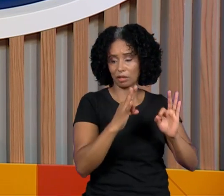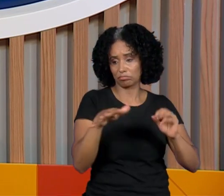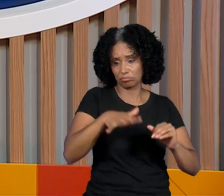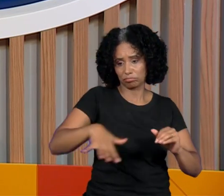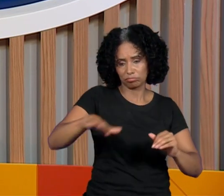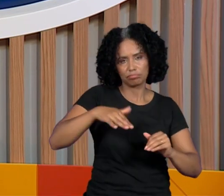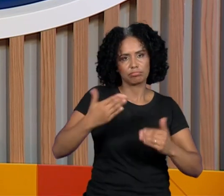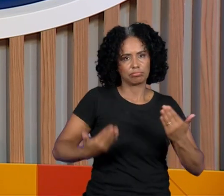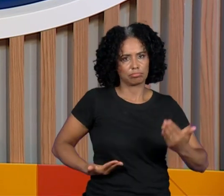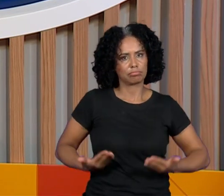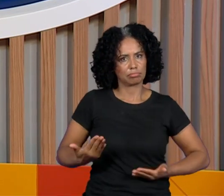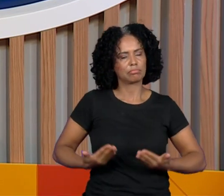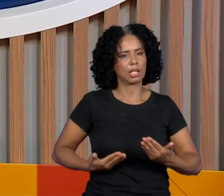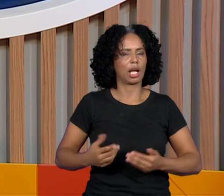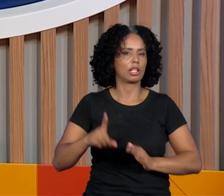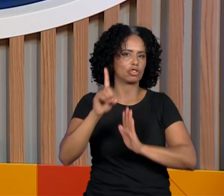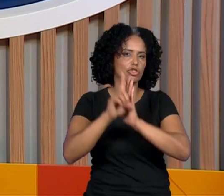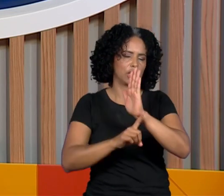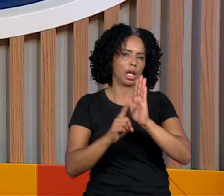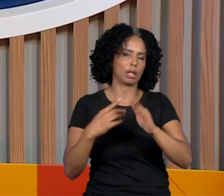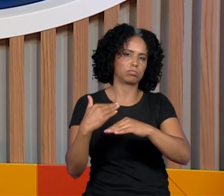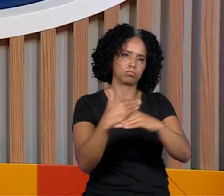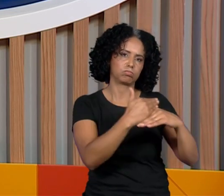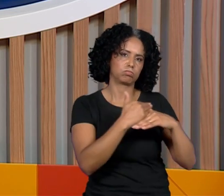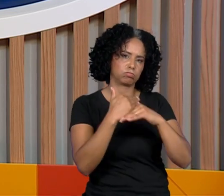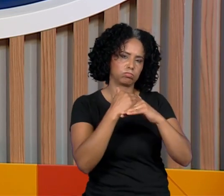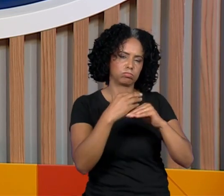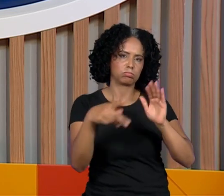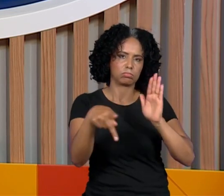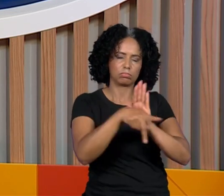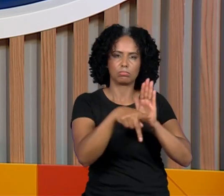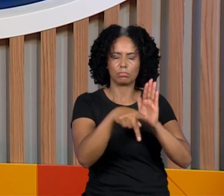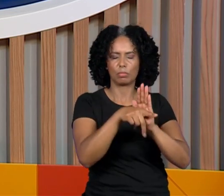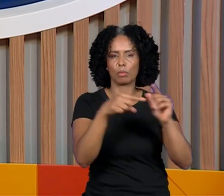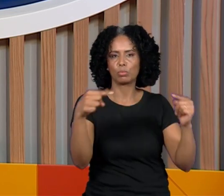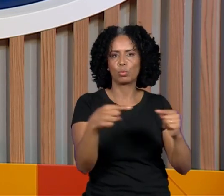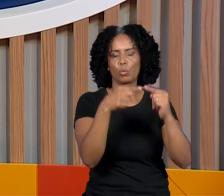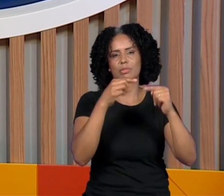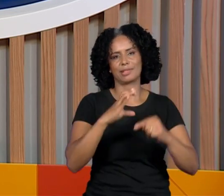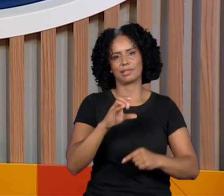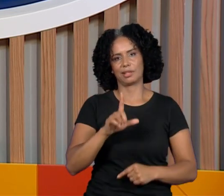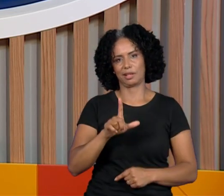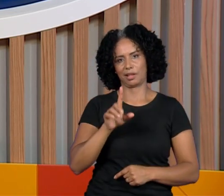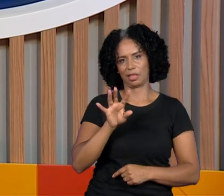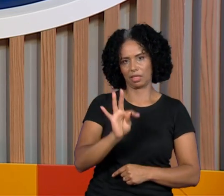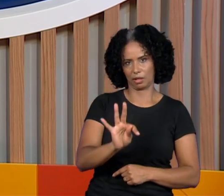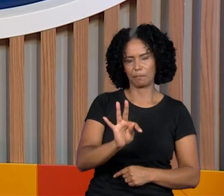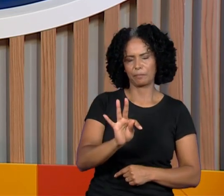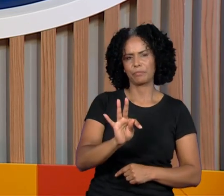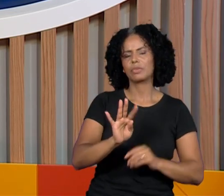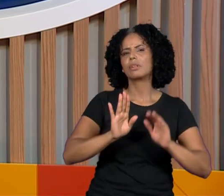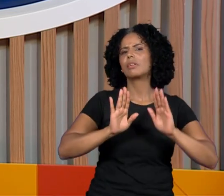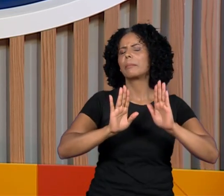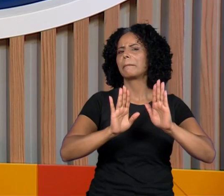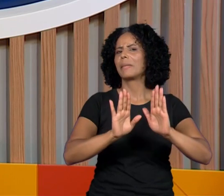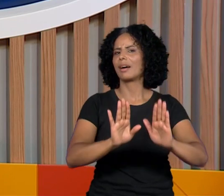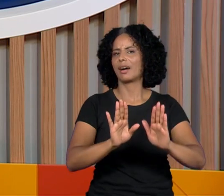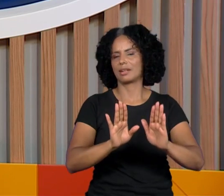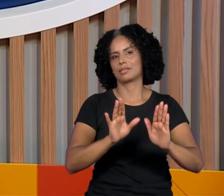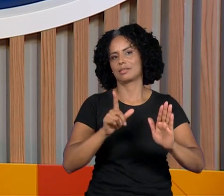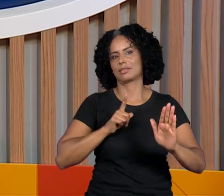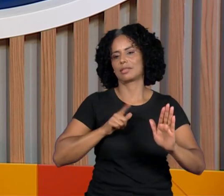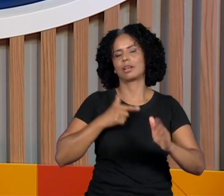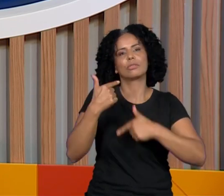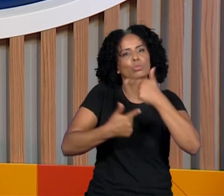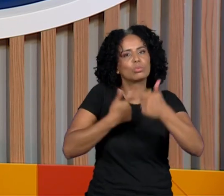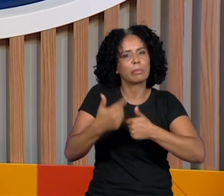de outras categorias que são cobertas pela consolidação das leis trabalhistas. Mas o alto nível de informalidade